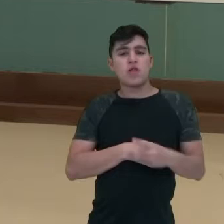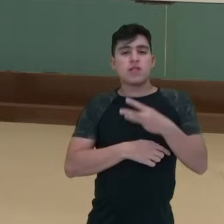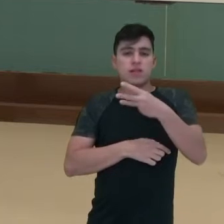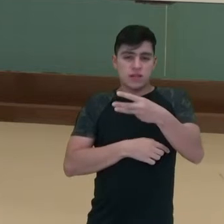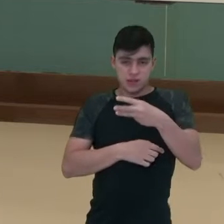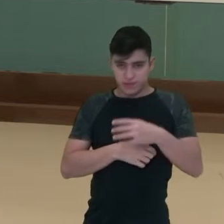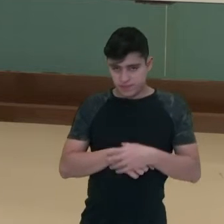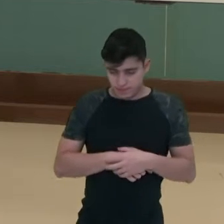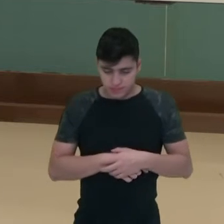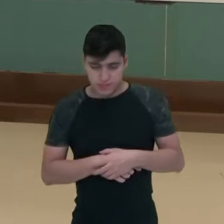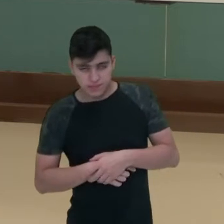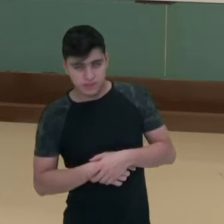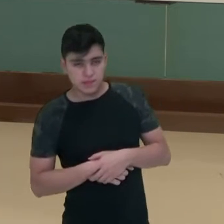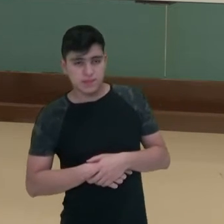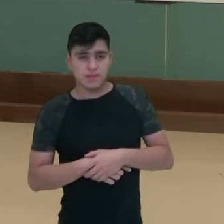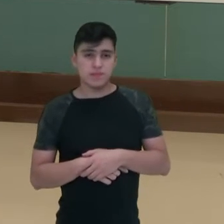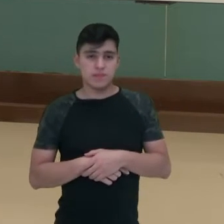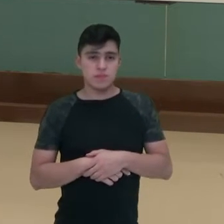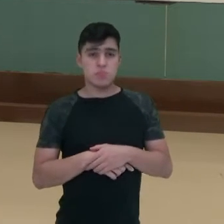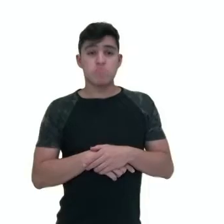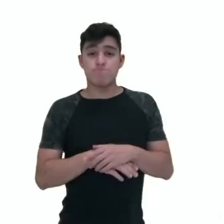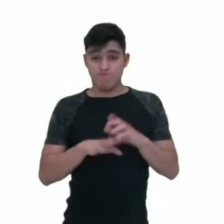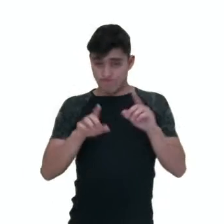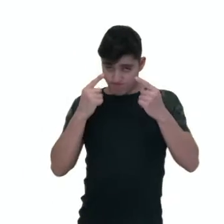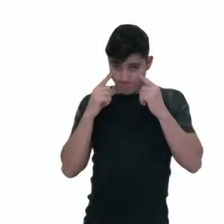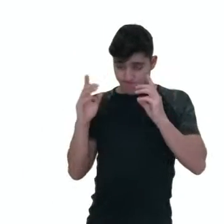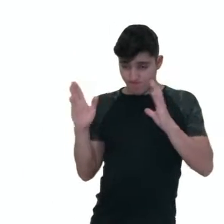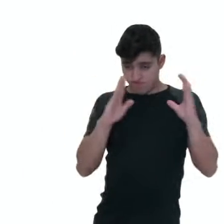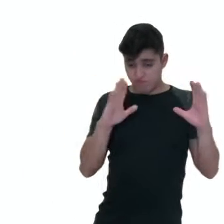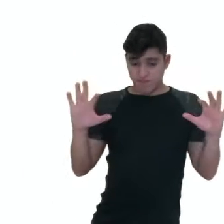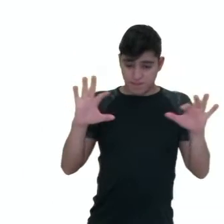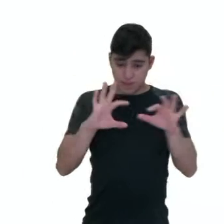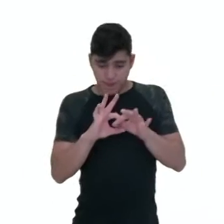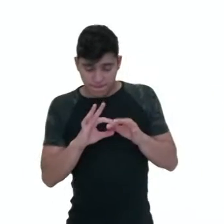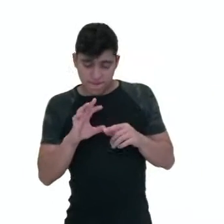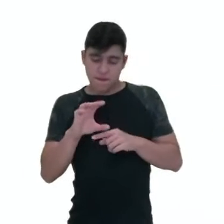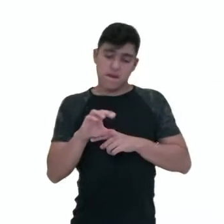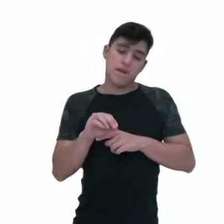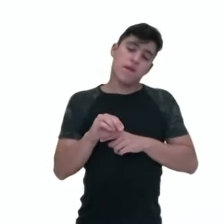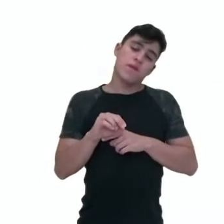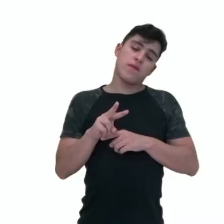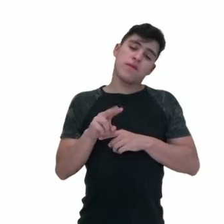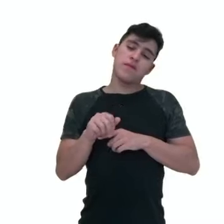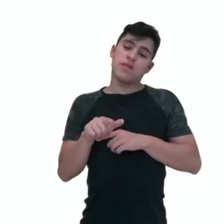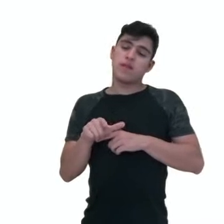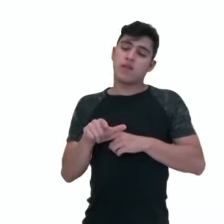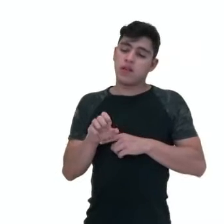O3. A ligação covalente, ela é caracterizada pelo